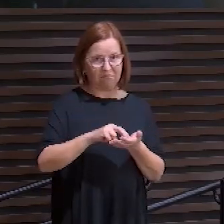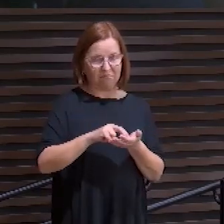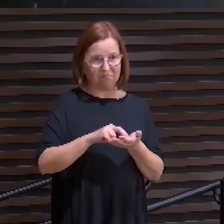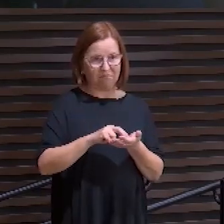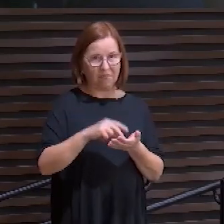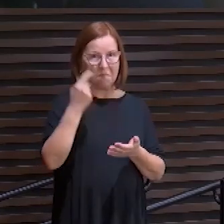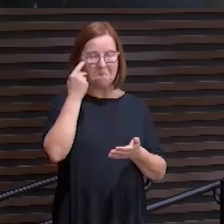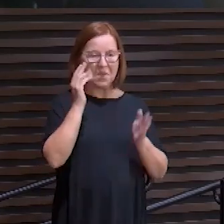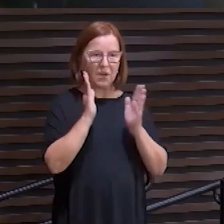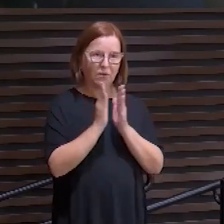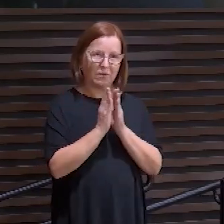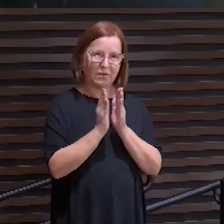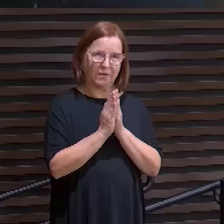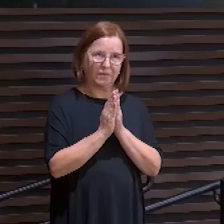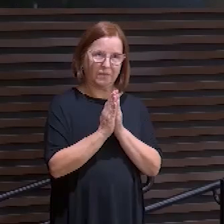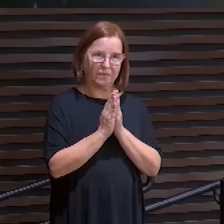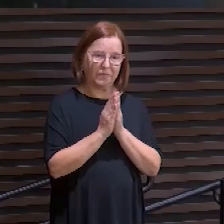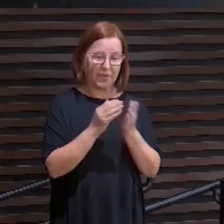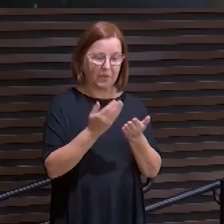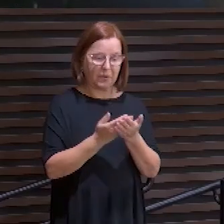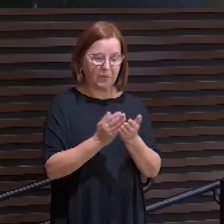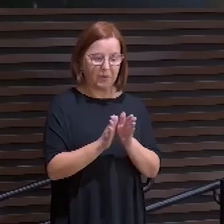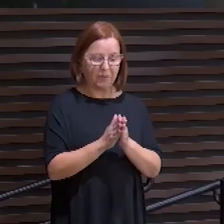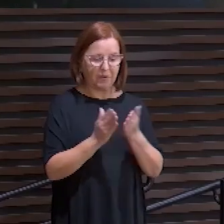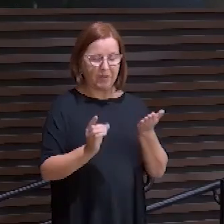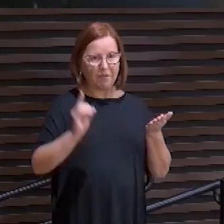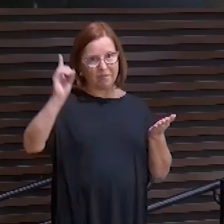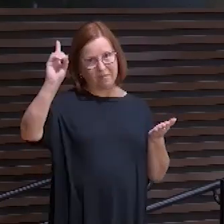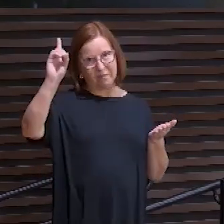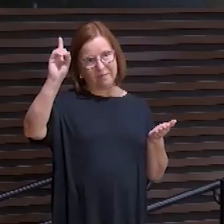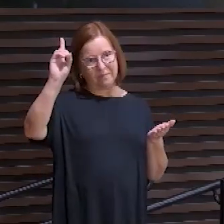para orar, para estudar a Bíblia.